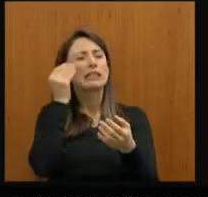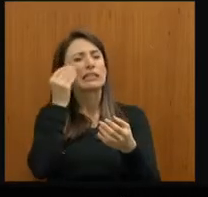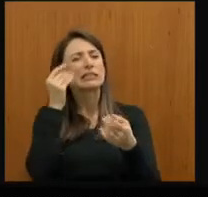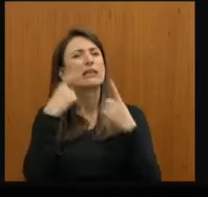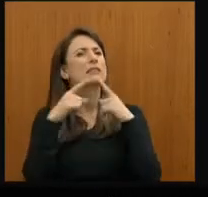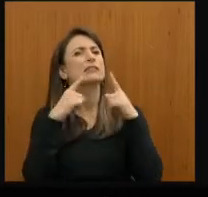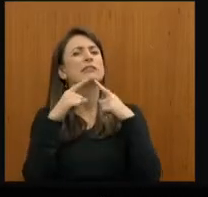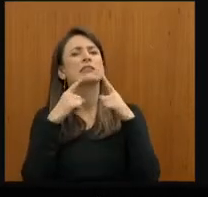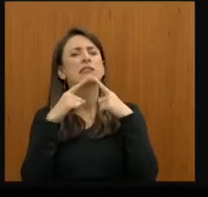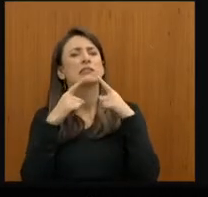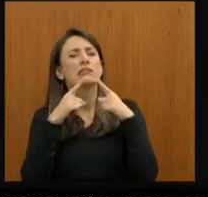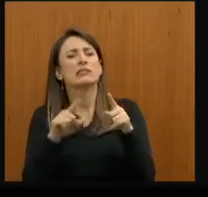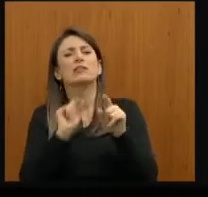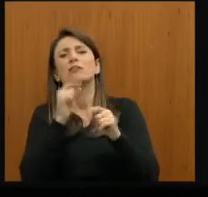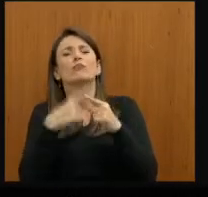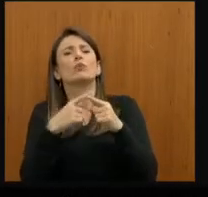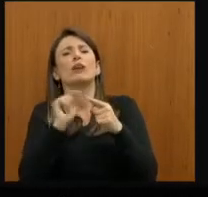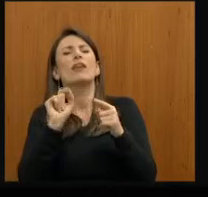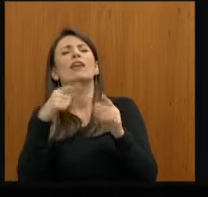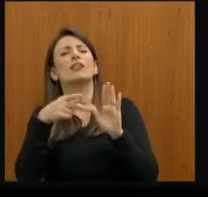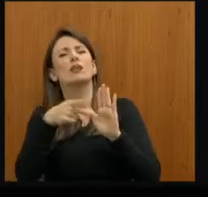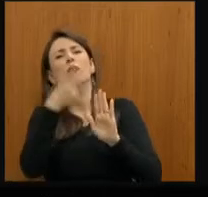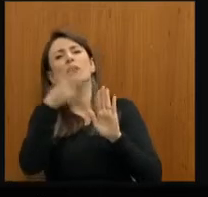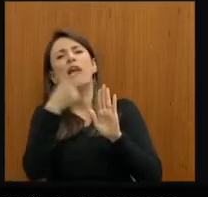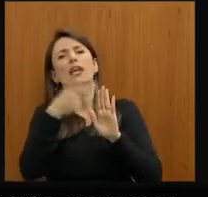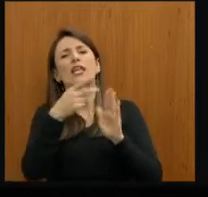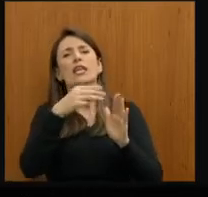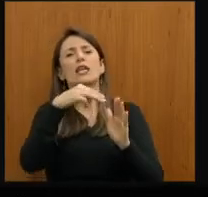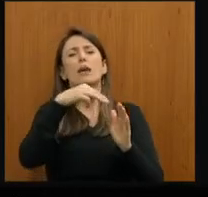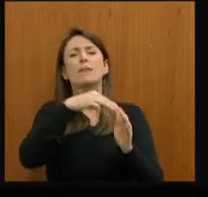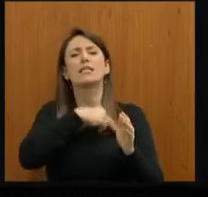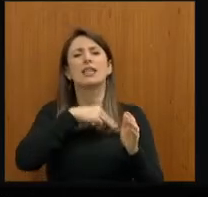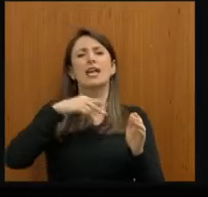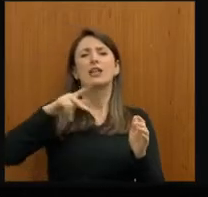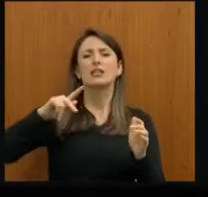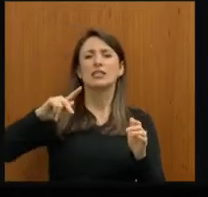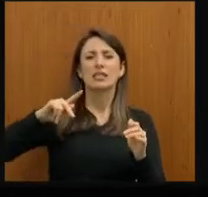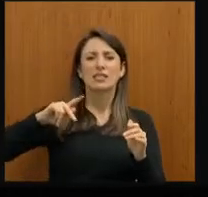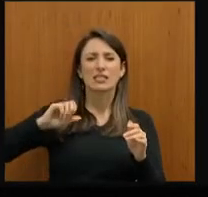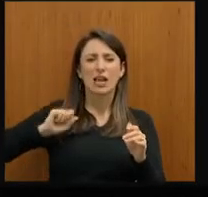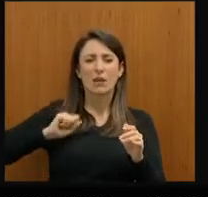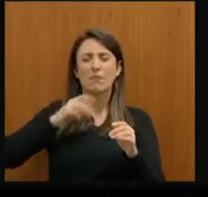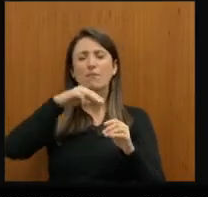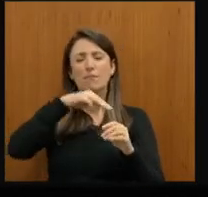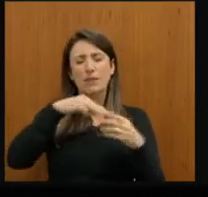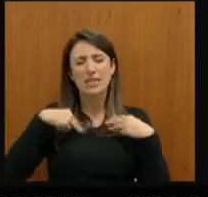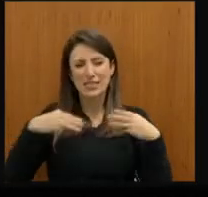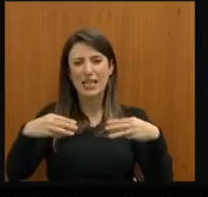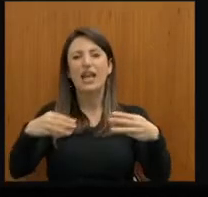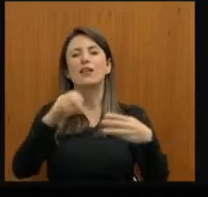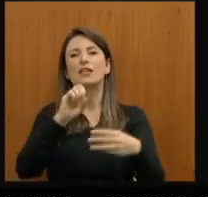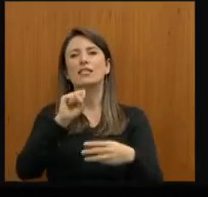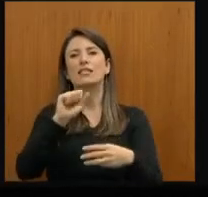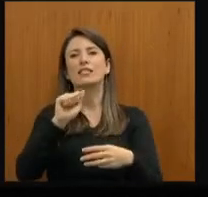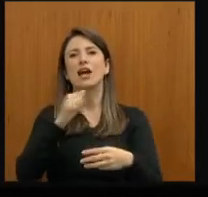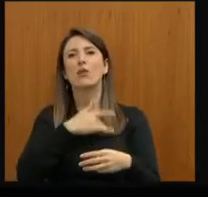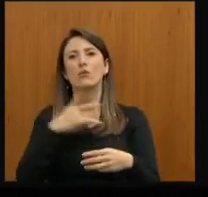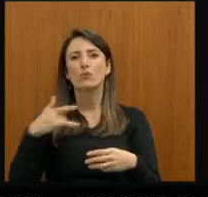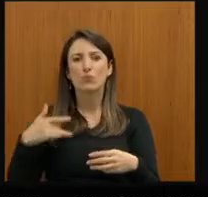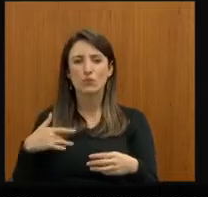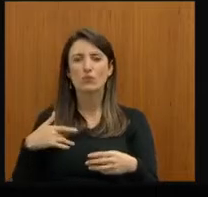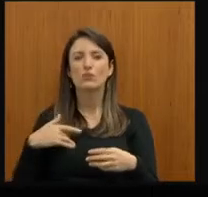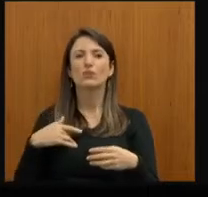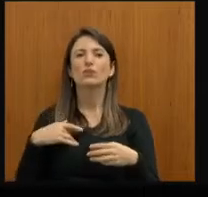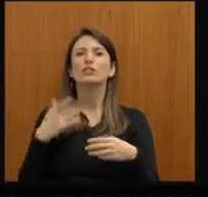terror daquela porcaria do Ministério da Saúde e incorporou implante subdérmico com o anticoncepcional de longa duração